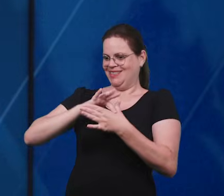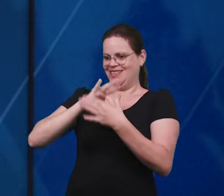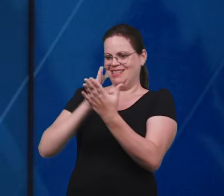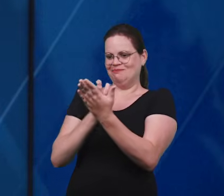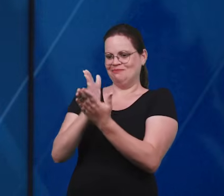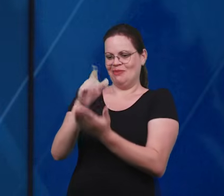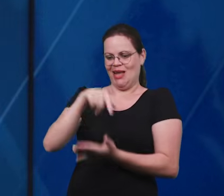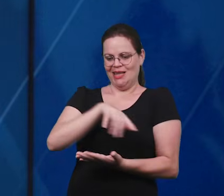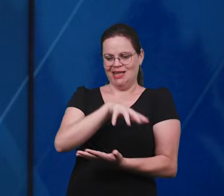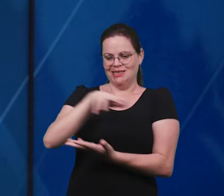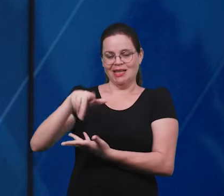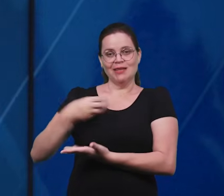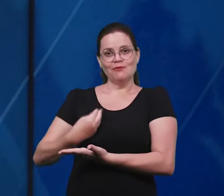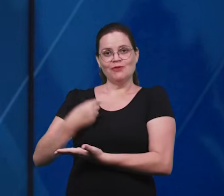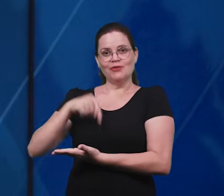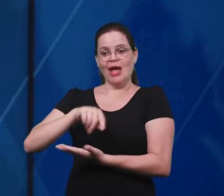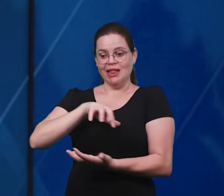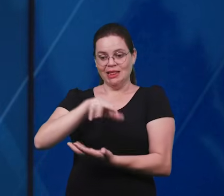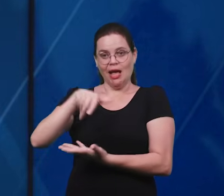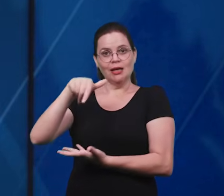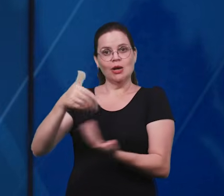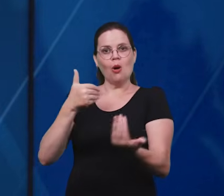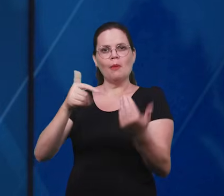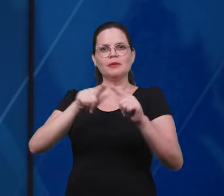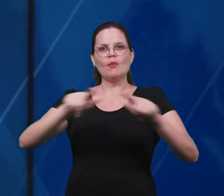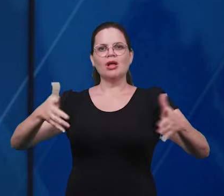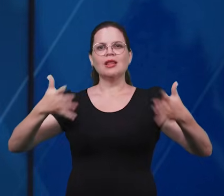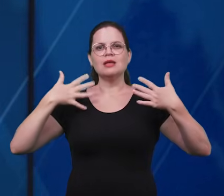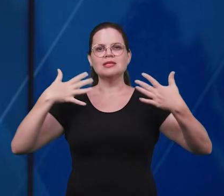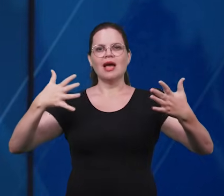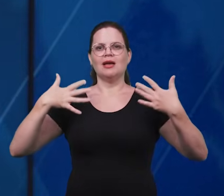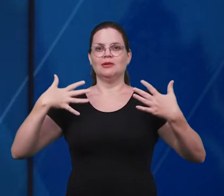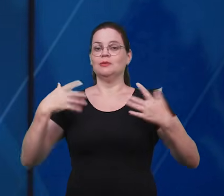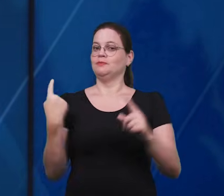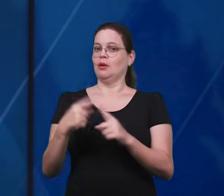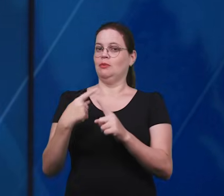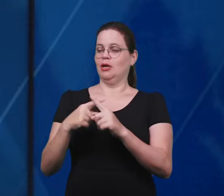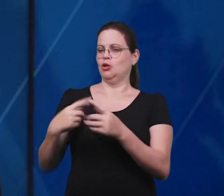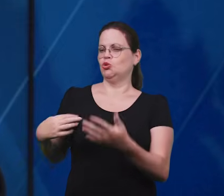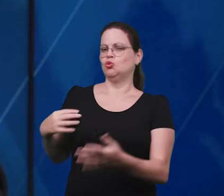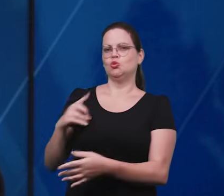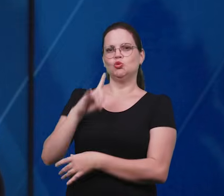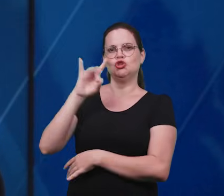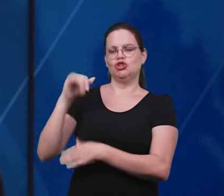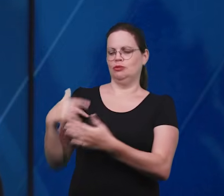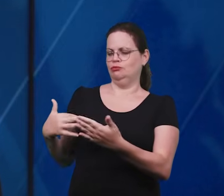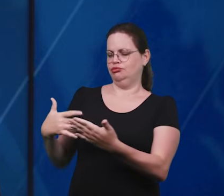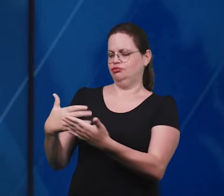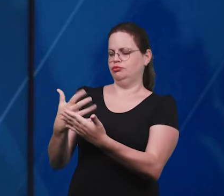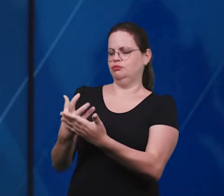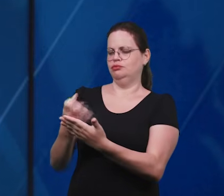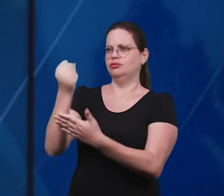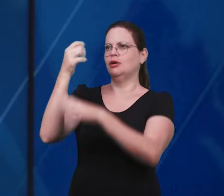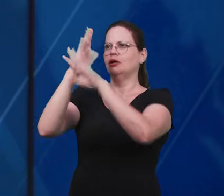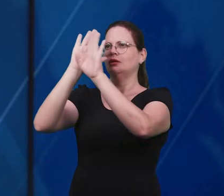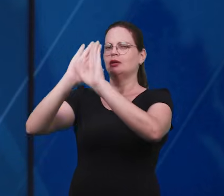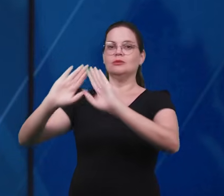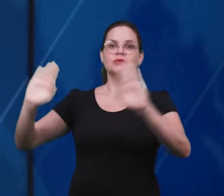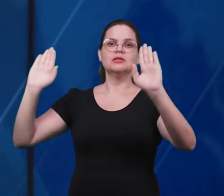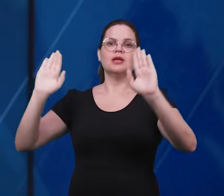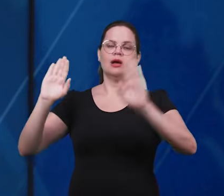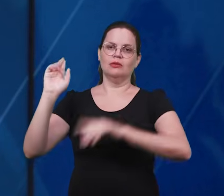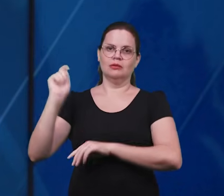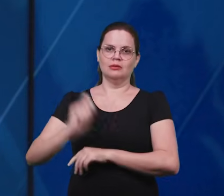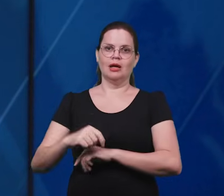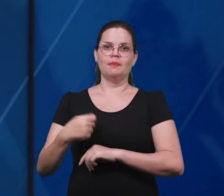deserto deste mundo, até aquele dia em que nós tomaremos posse da Canaã Celestial. Canaã Celestial é